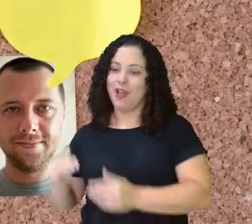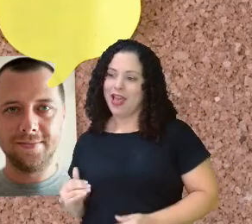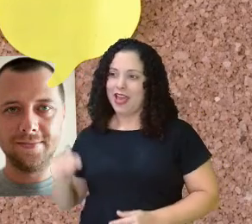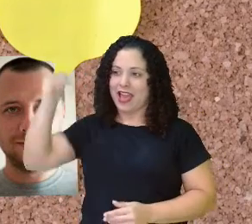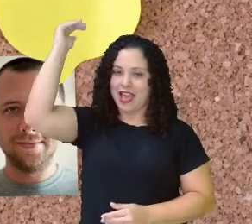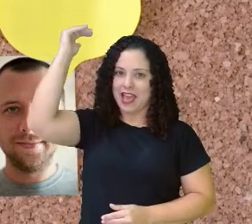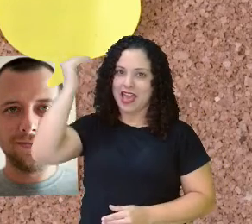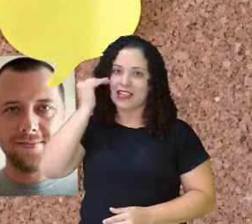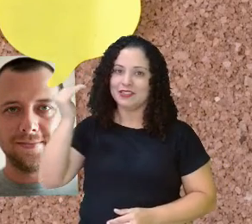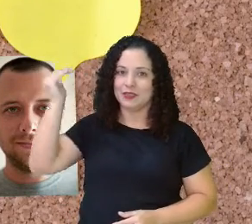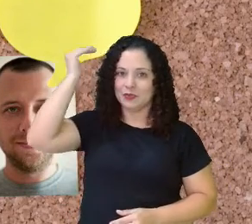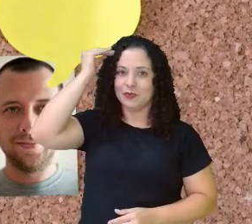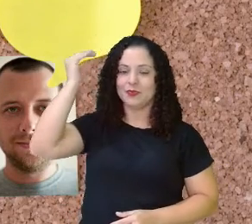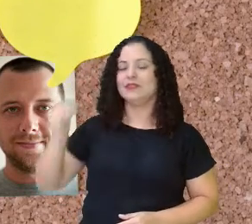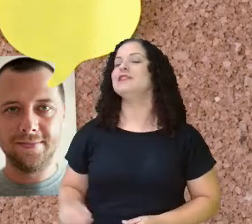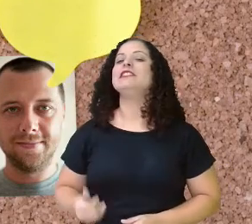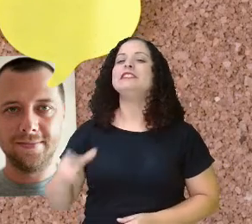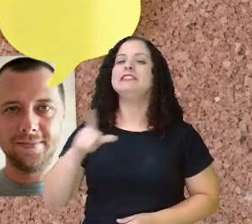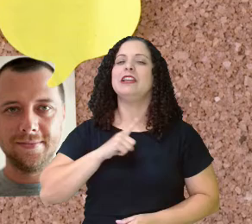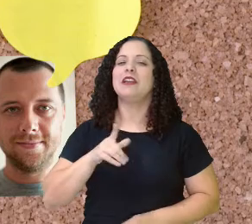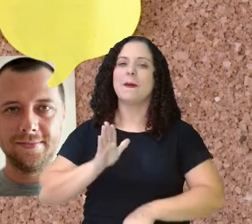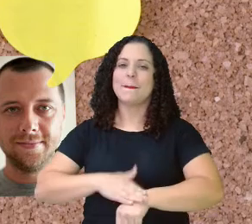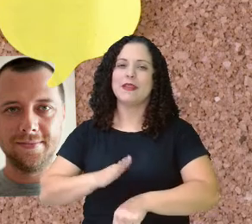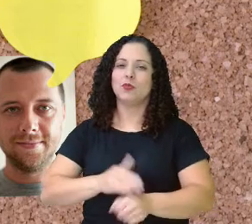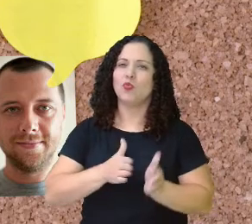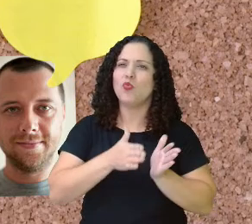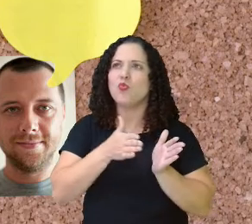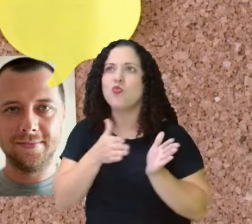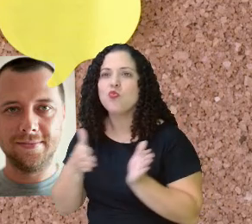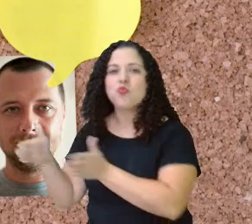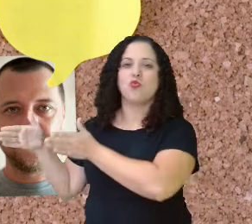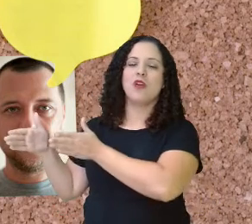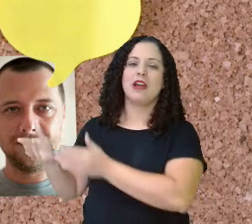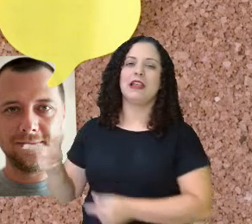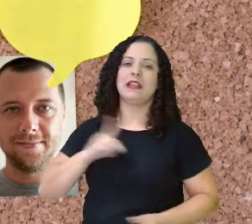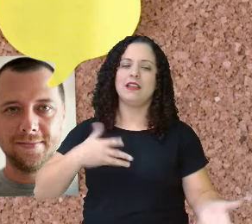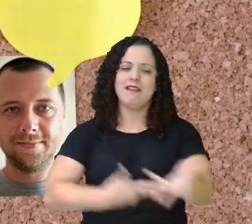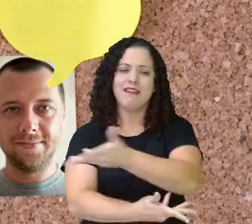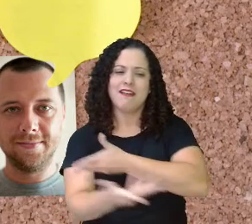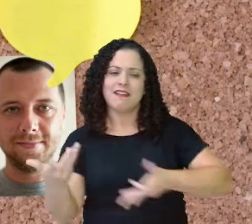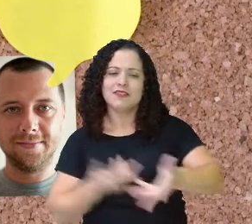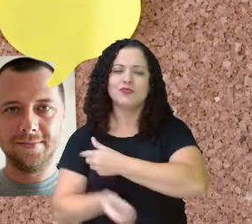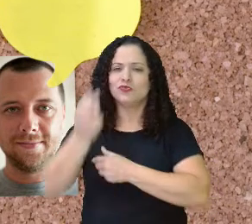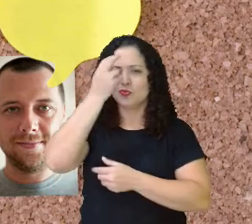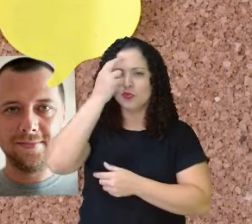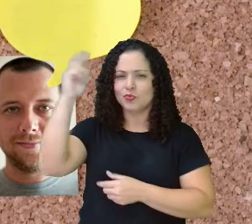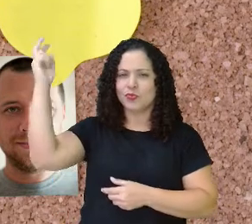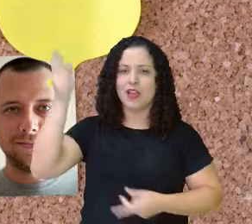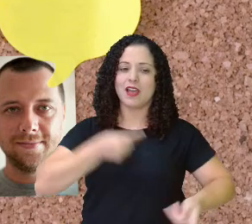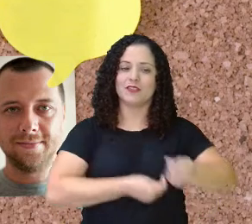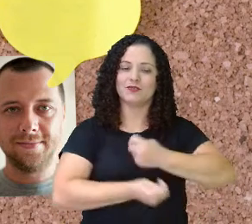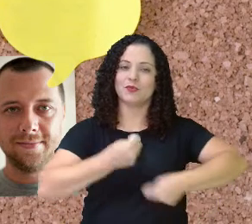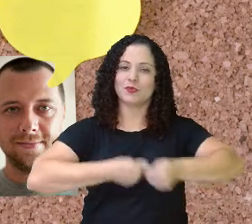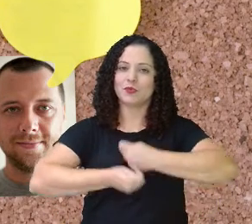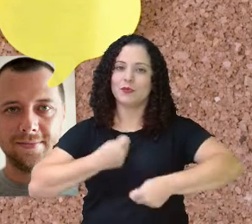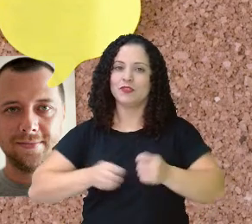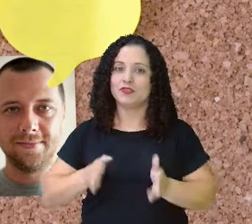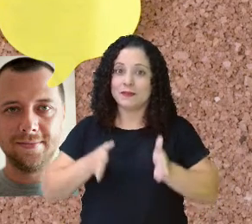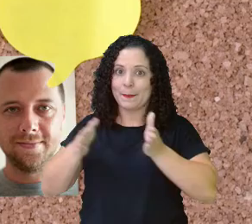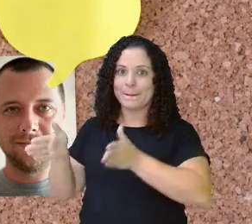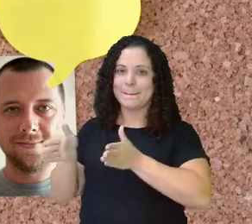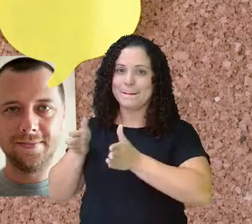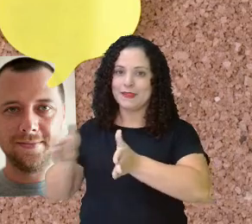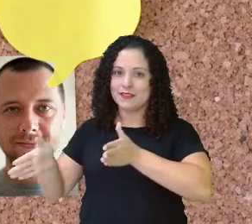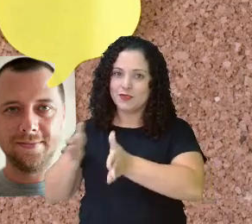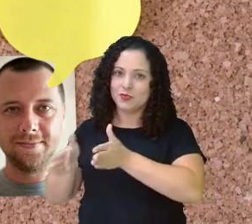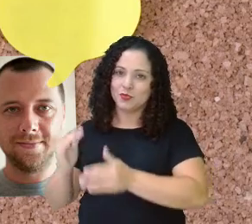mais. E é um momento de grandes relações sociais, culturais e econômicas. Então, geralmente, nessa fase da vida adulta, é que